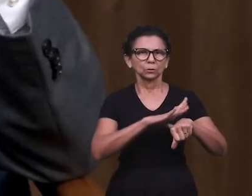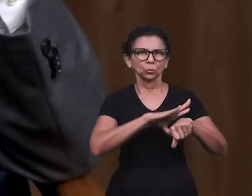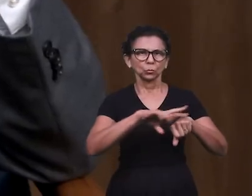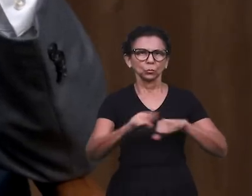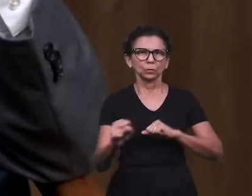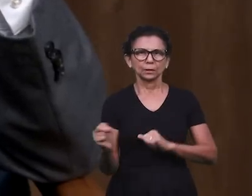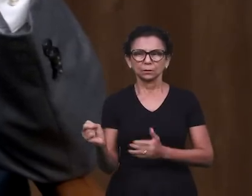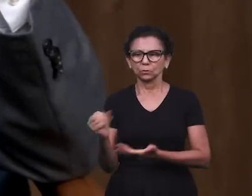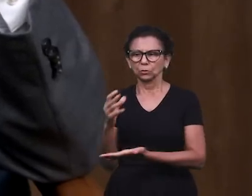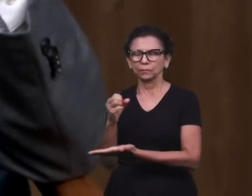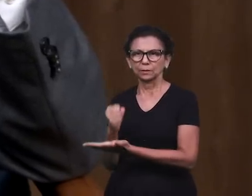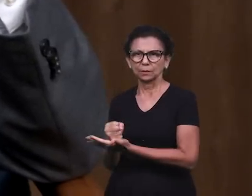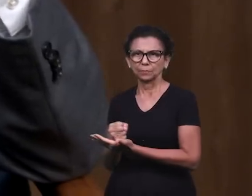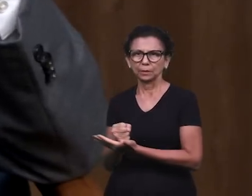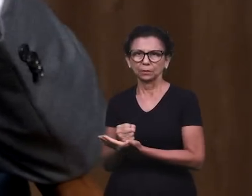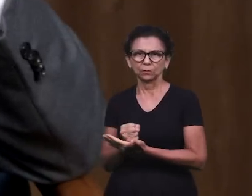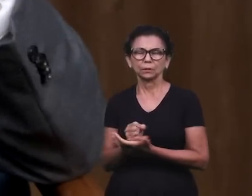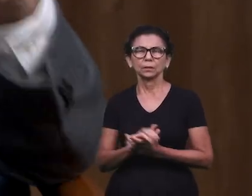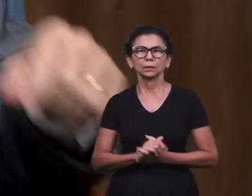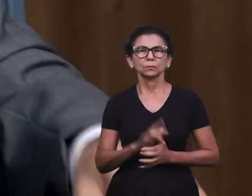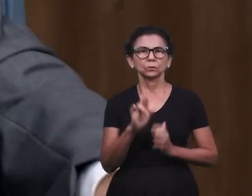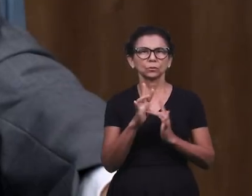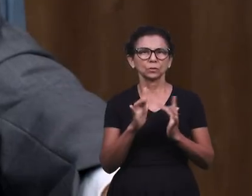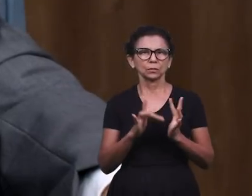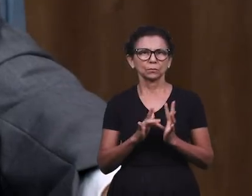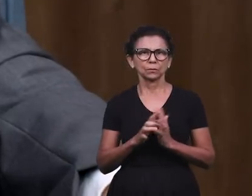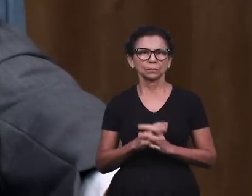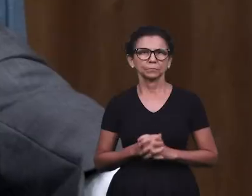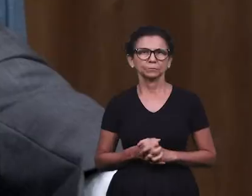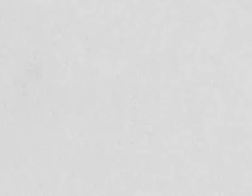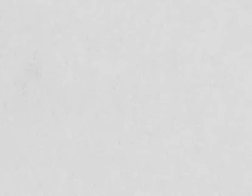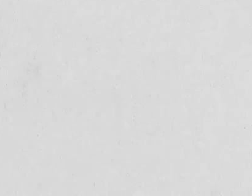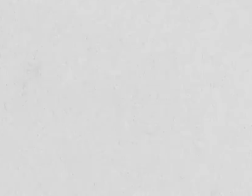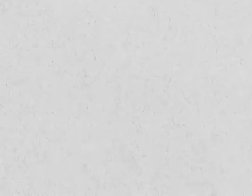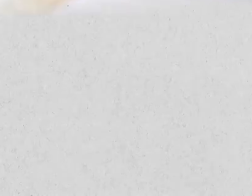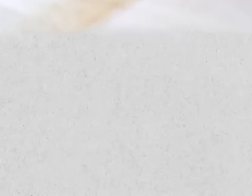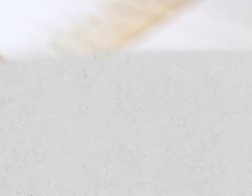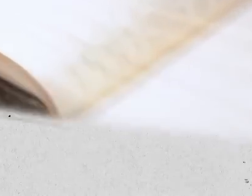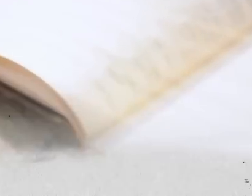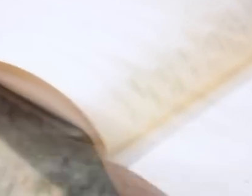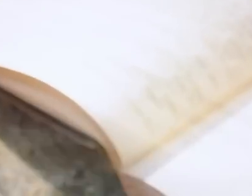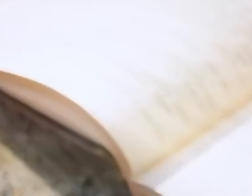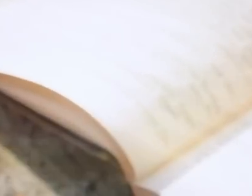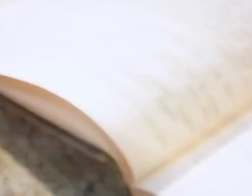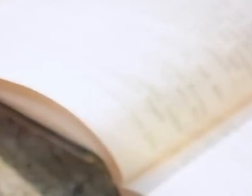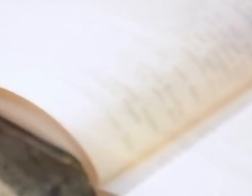no Novo Testamento, as curas de Jesus, logo depois da nossa vinheta.